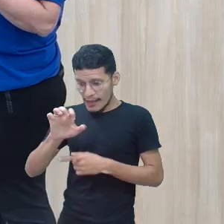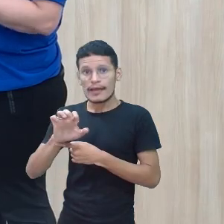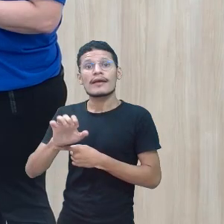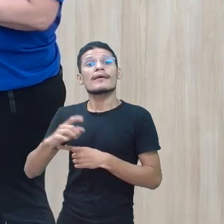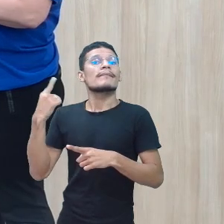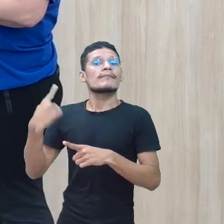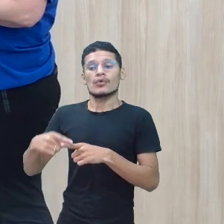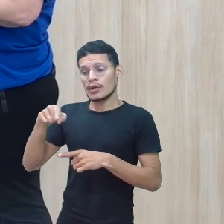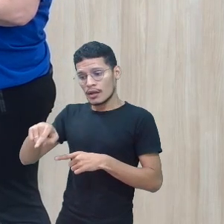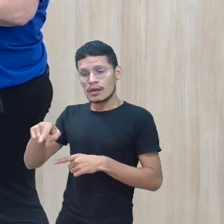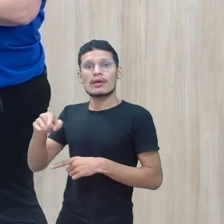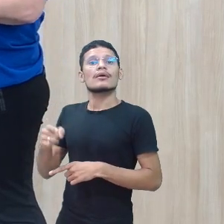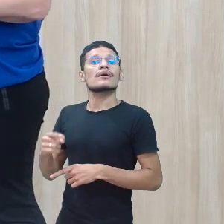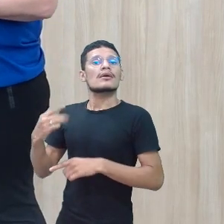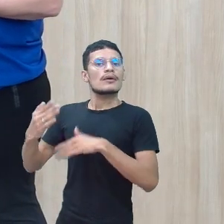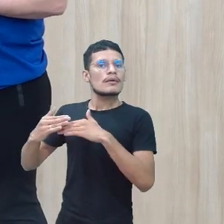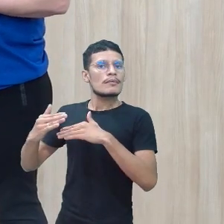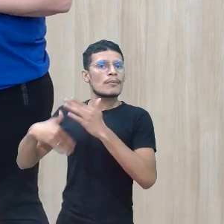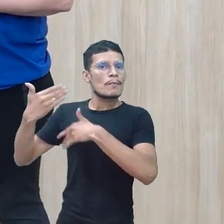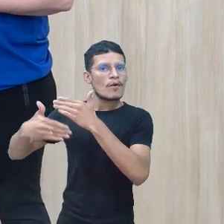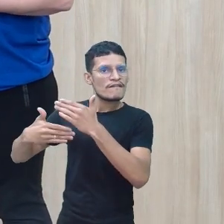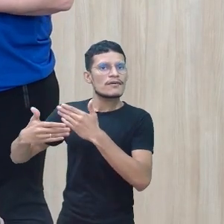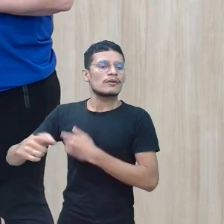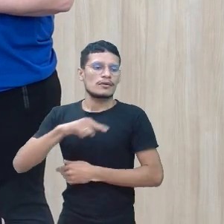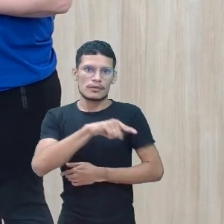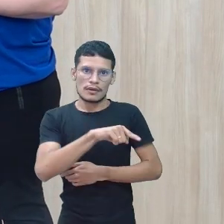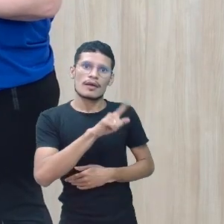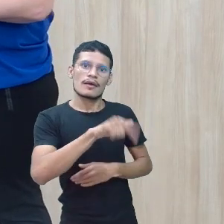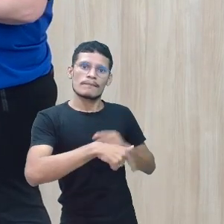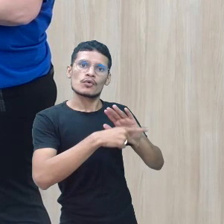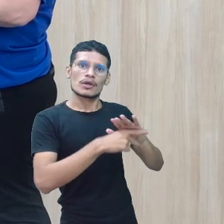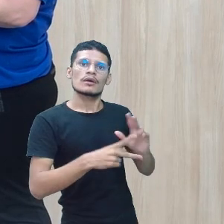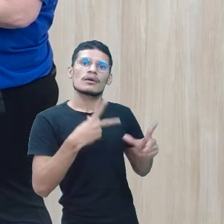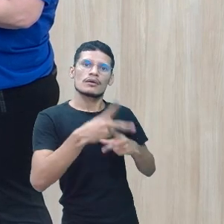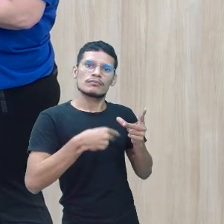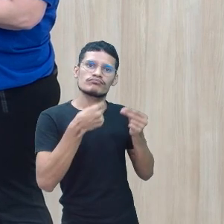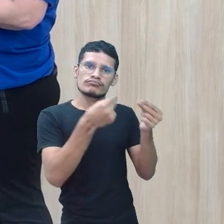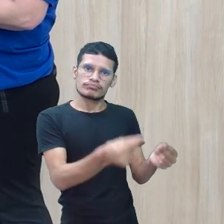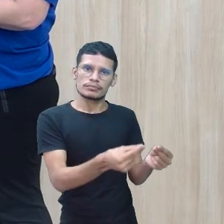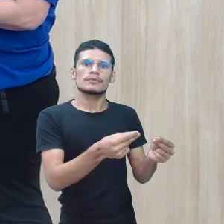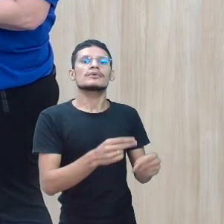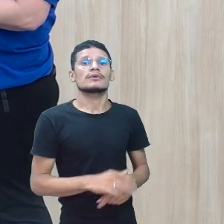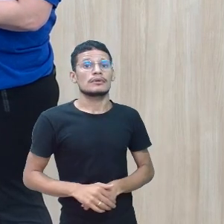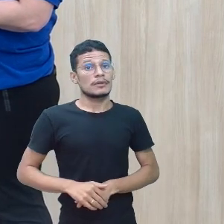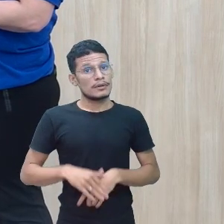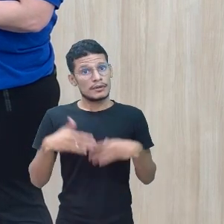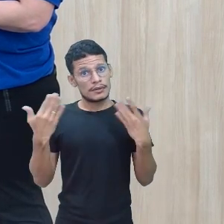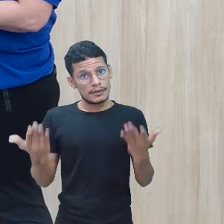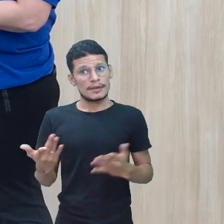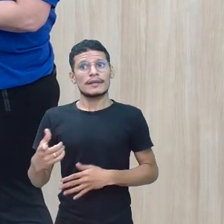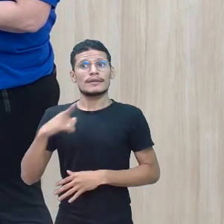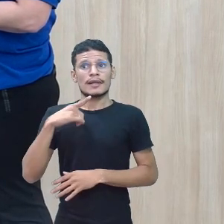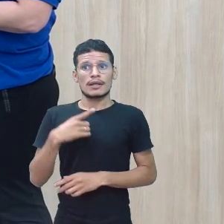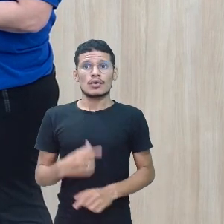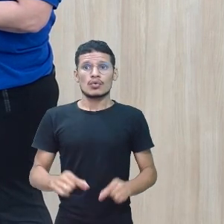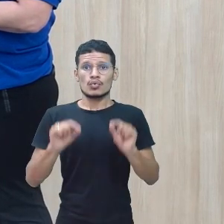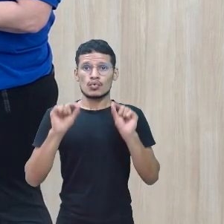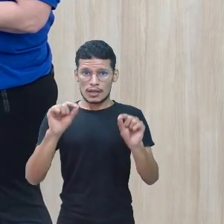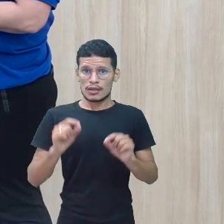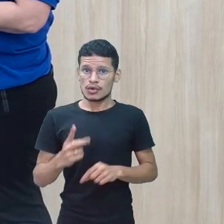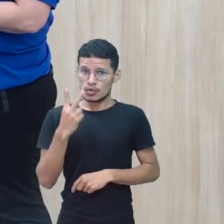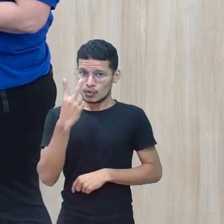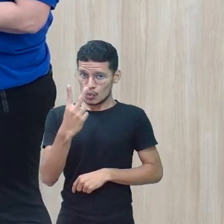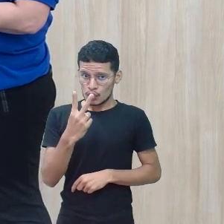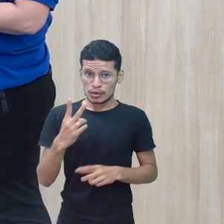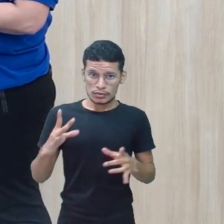promovido. Esta por ter recebido um presente. Então, nós temos aí duas